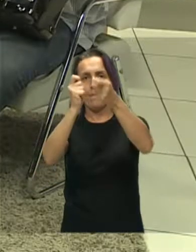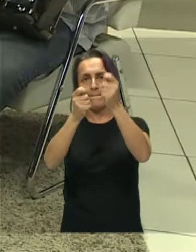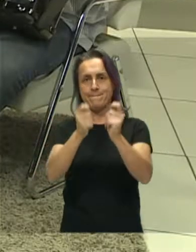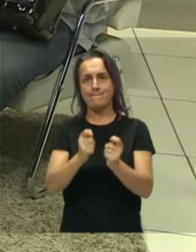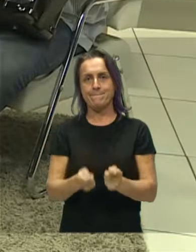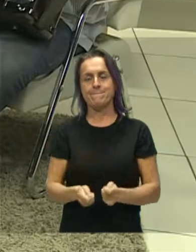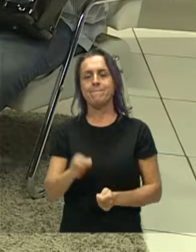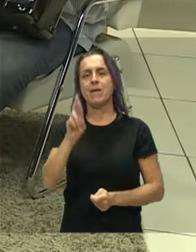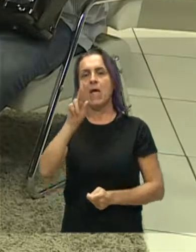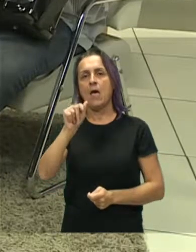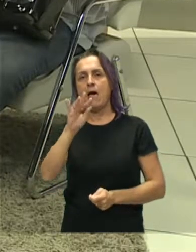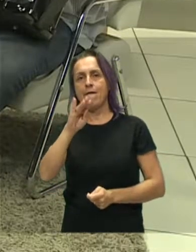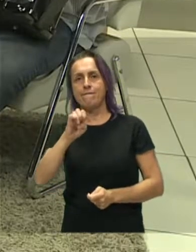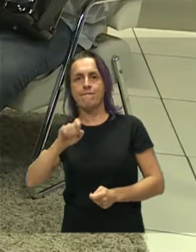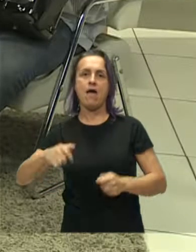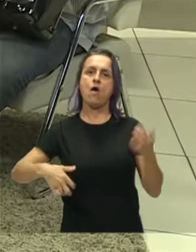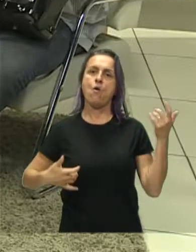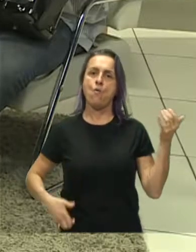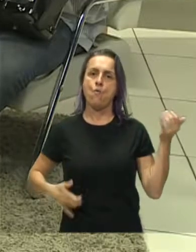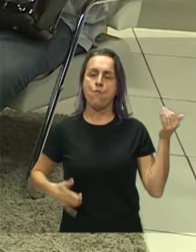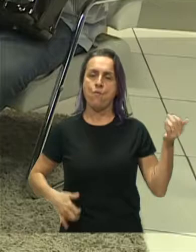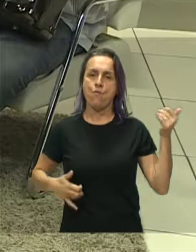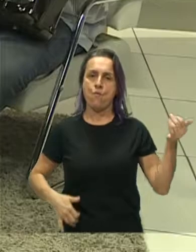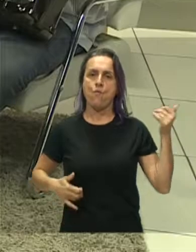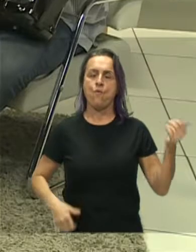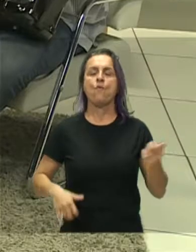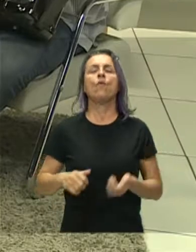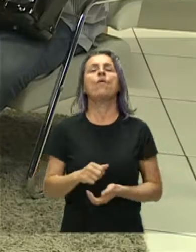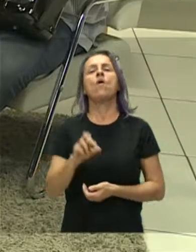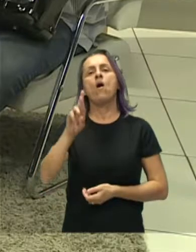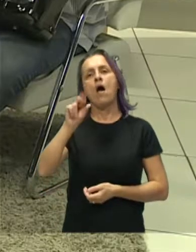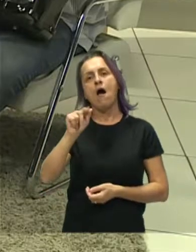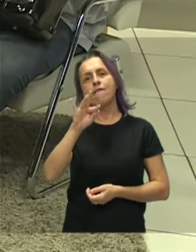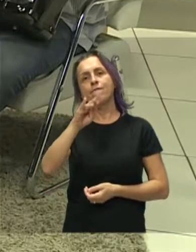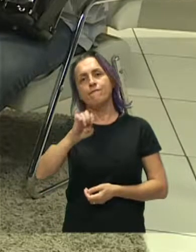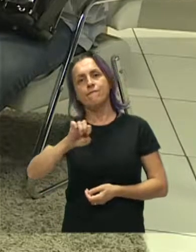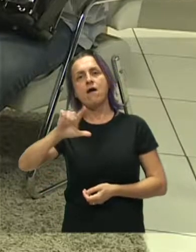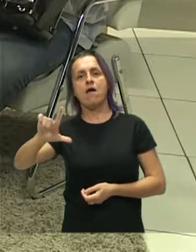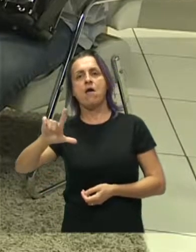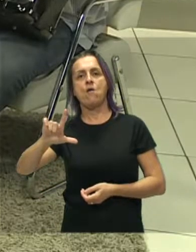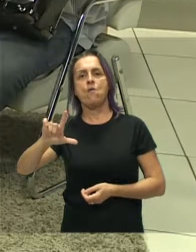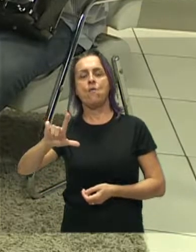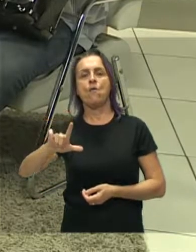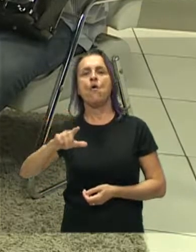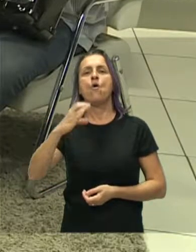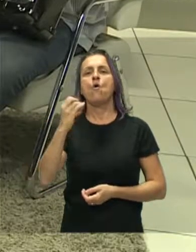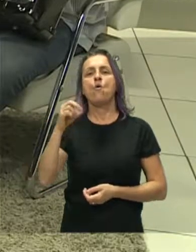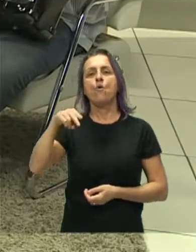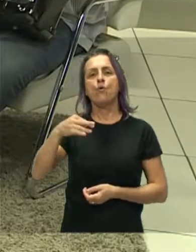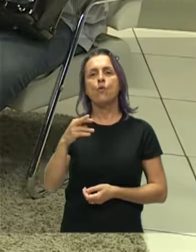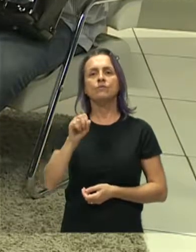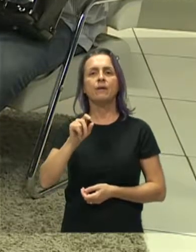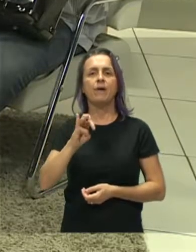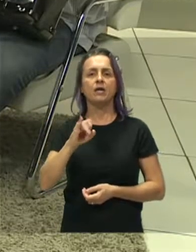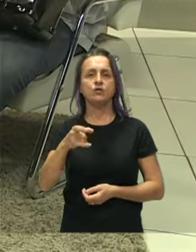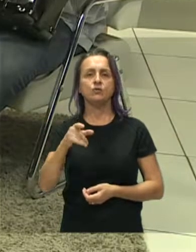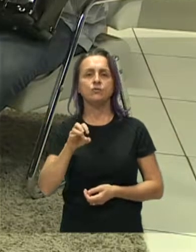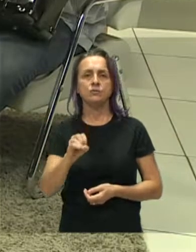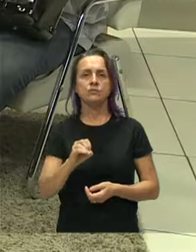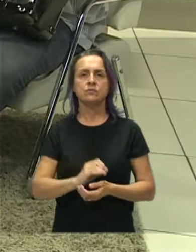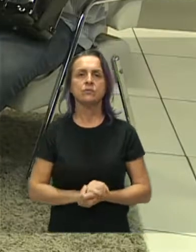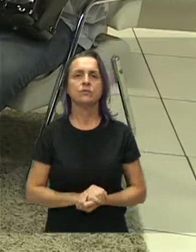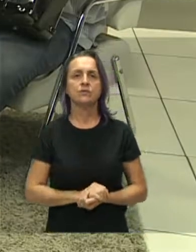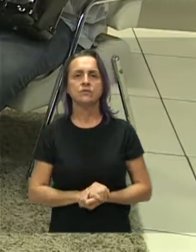Borgesan, Rafael Borges Amaral na guitarra e violão, Exato. Rafael Calegari no contrabaixo. Isso. Com um trabalho